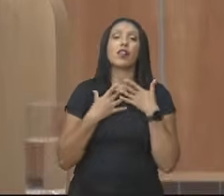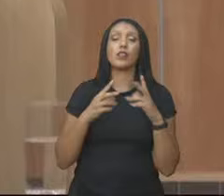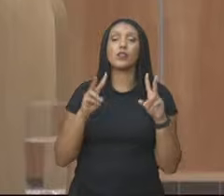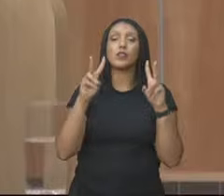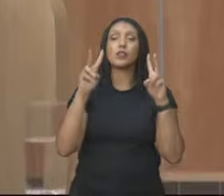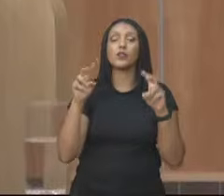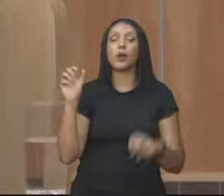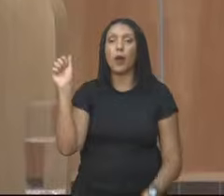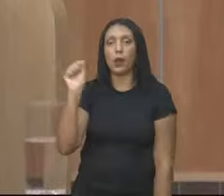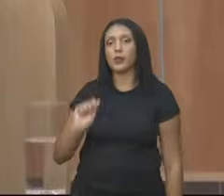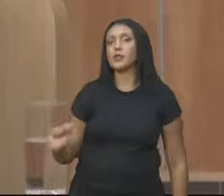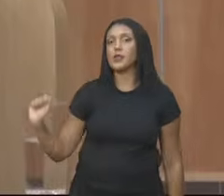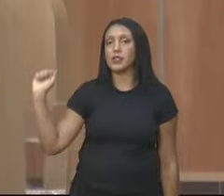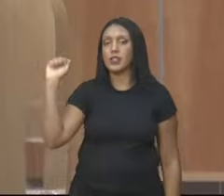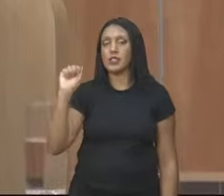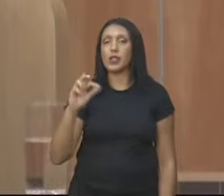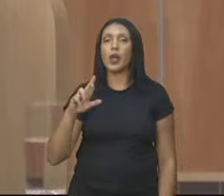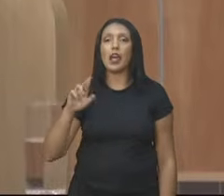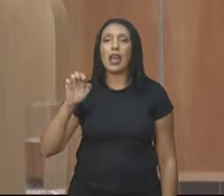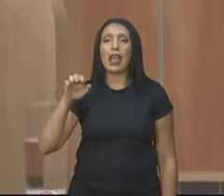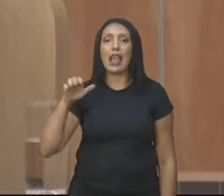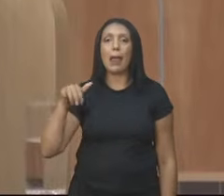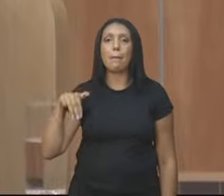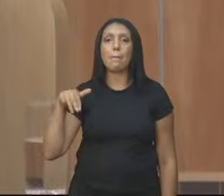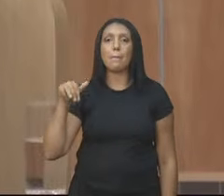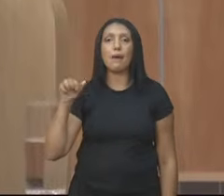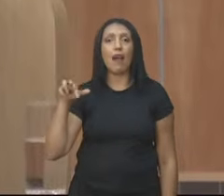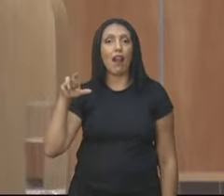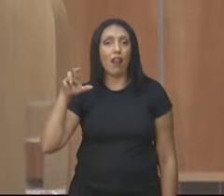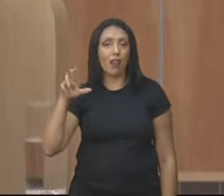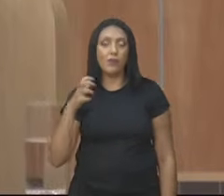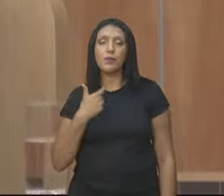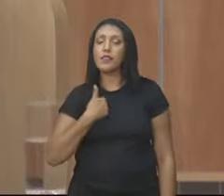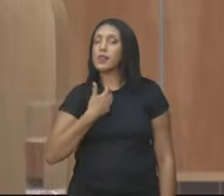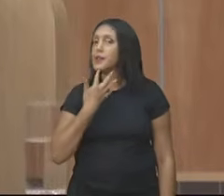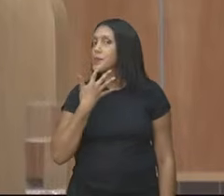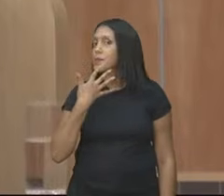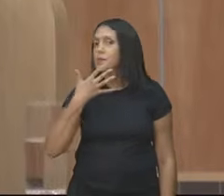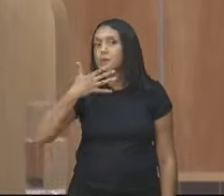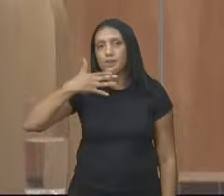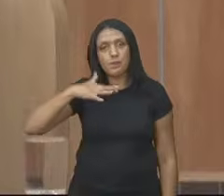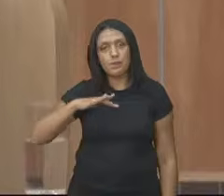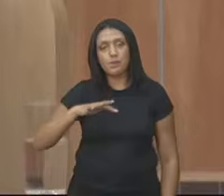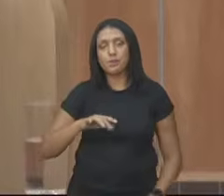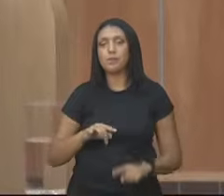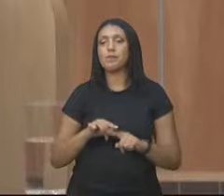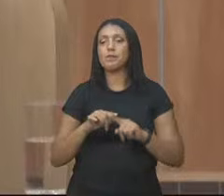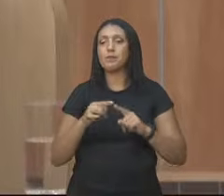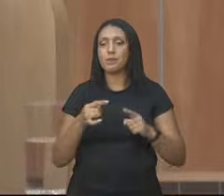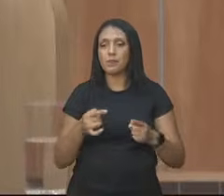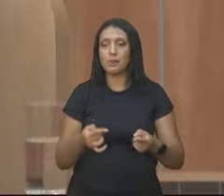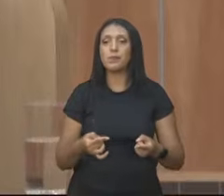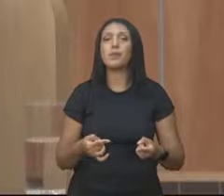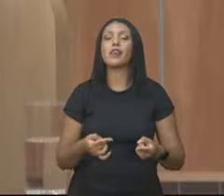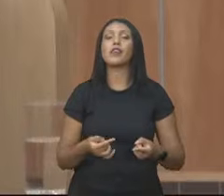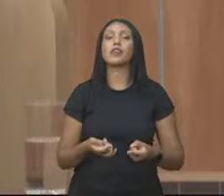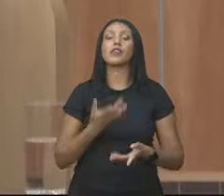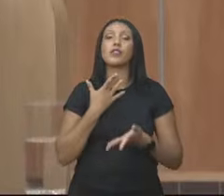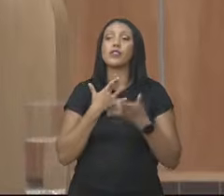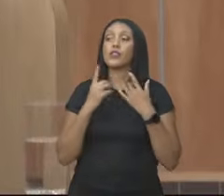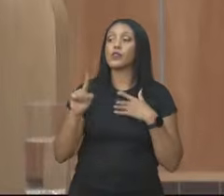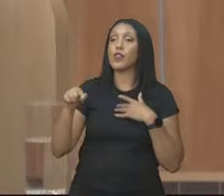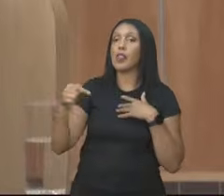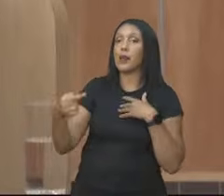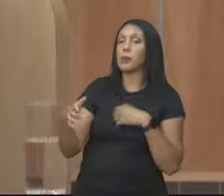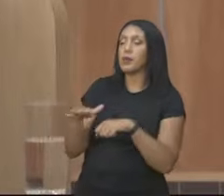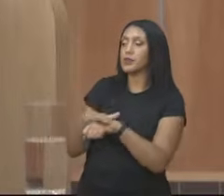do Brasil. Também não conheço, tá? Mas quero marcar um dia para fazer uma palavra com vocês, entender como que funciona. É muito importante o